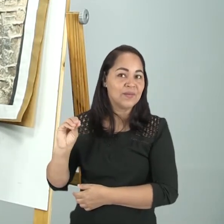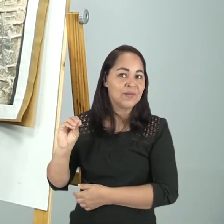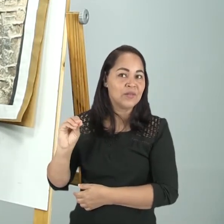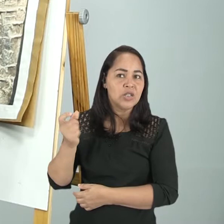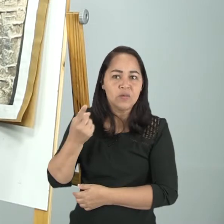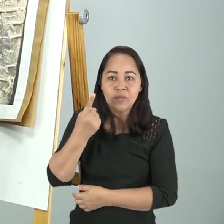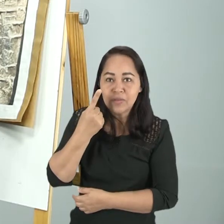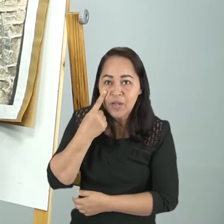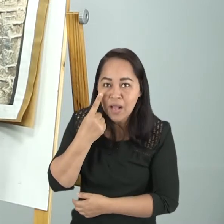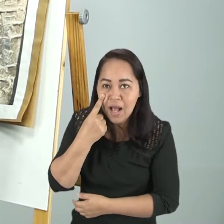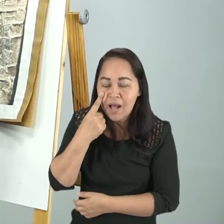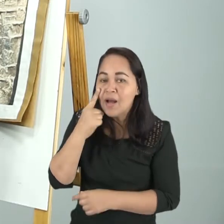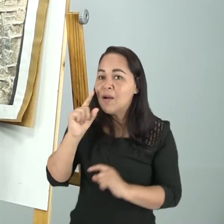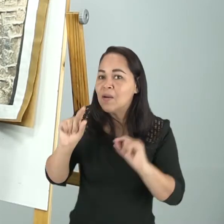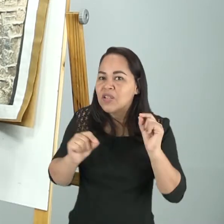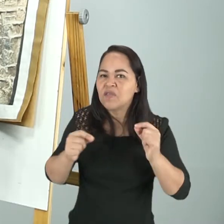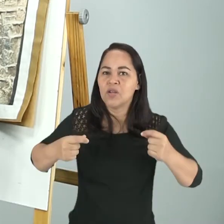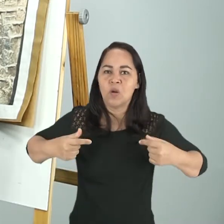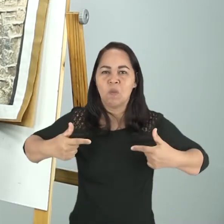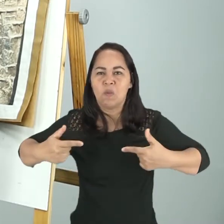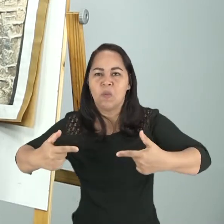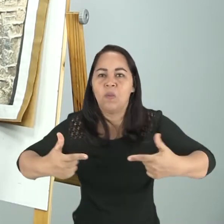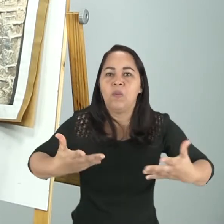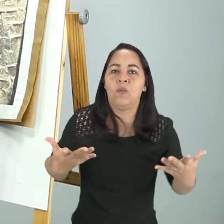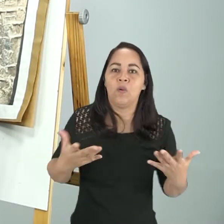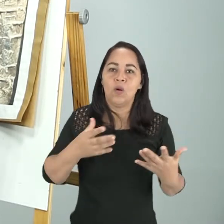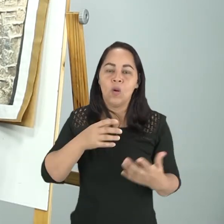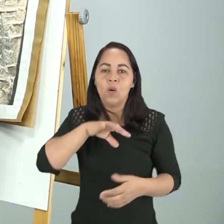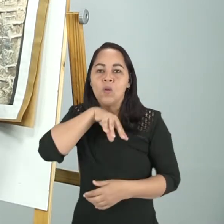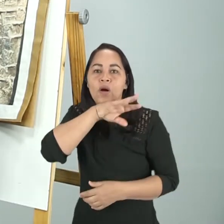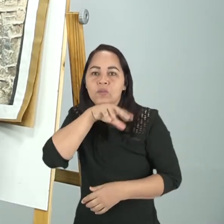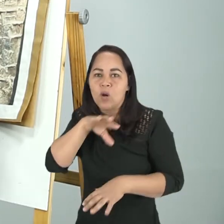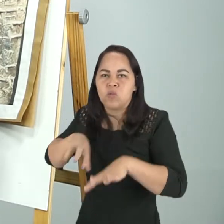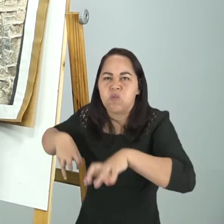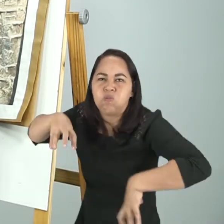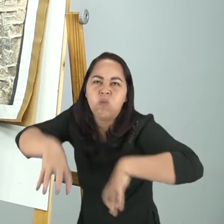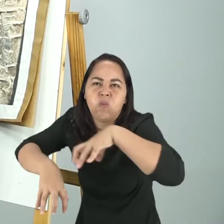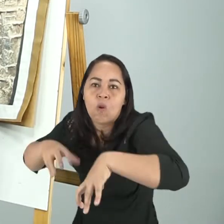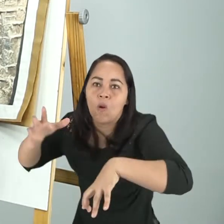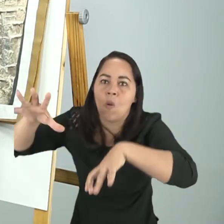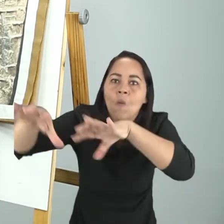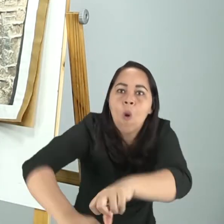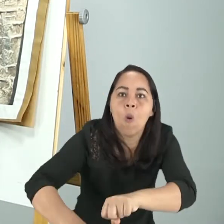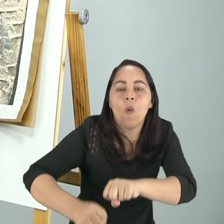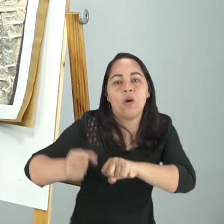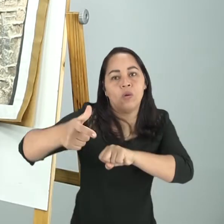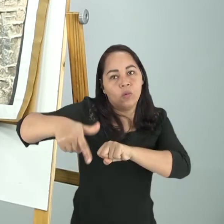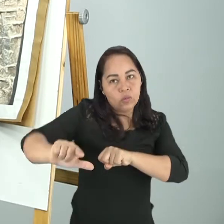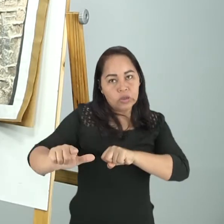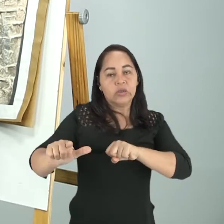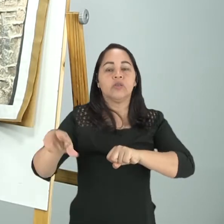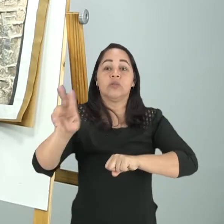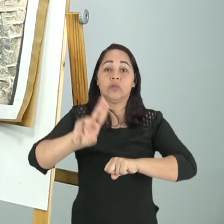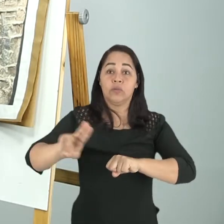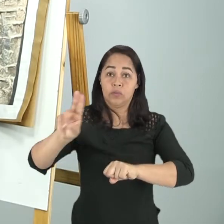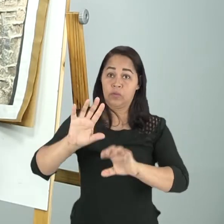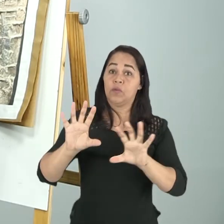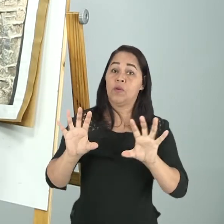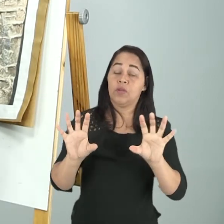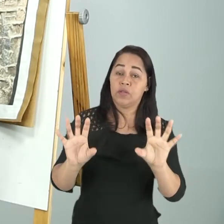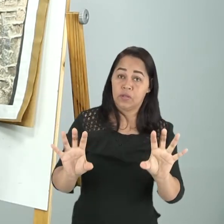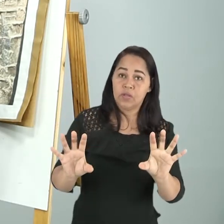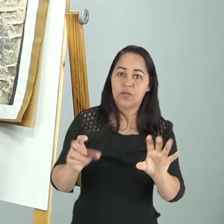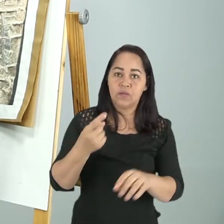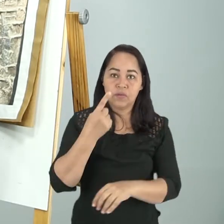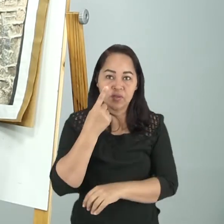Você olhava e via o quê? A guerra, um animal perseguindo. Eles sempre usam elementos da natureza, animais, vocês